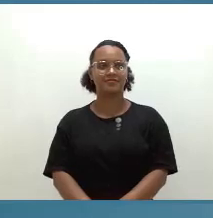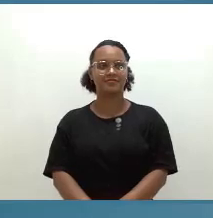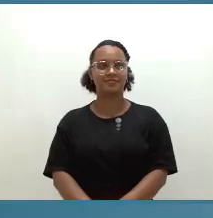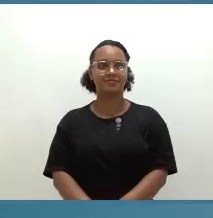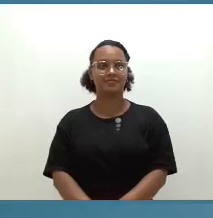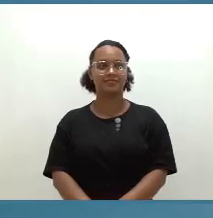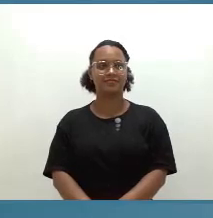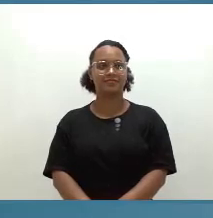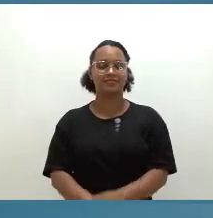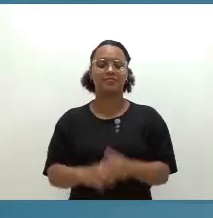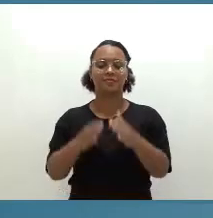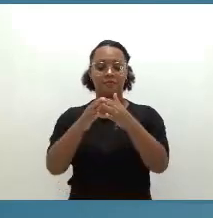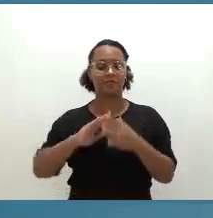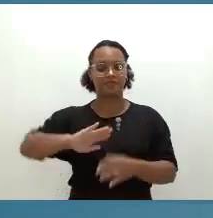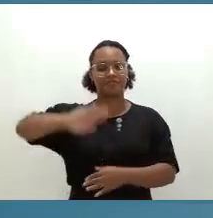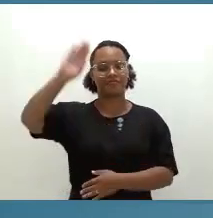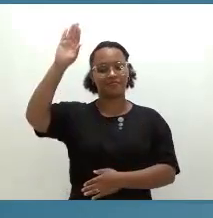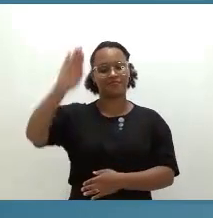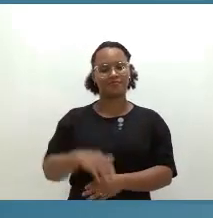Excelência, pede a palavra.